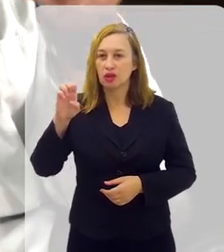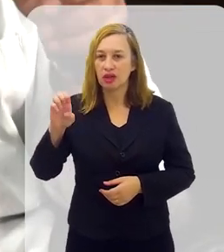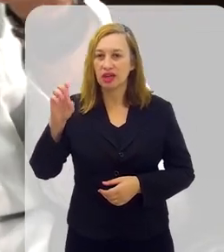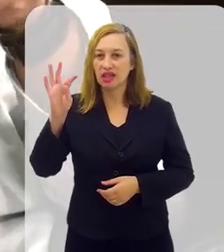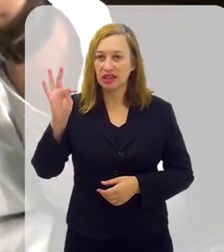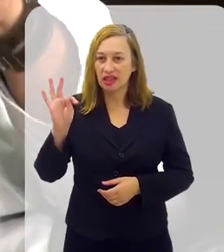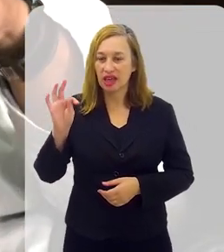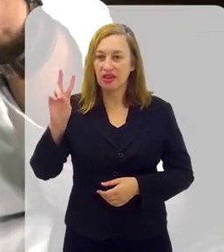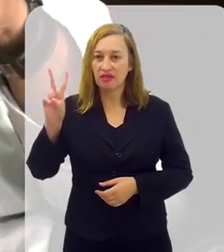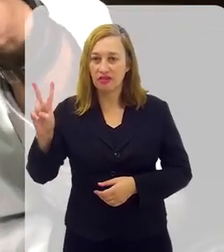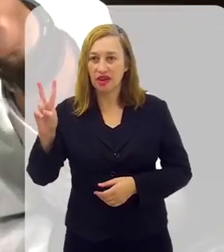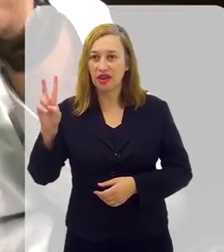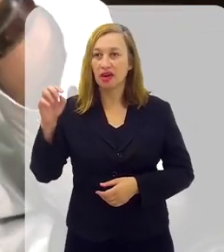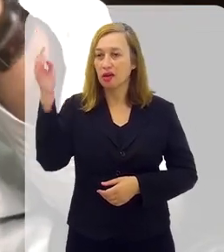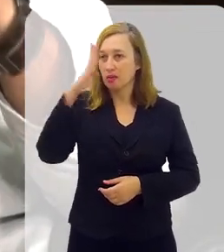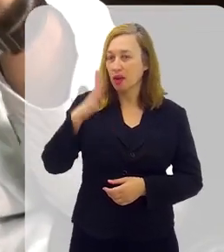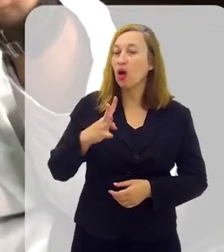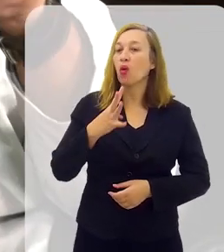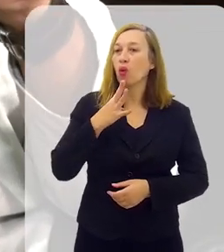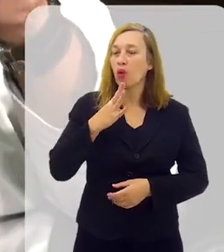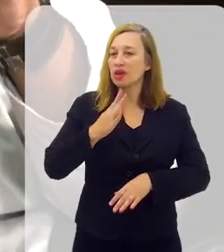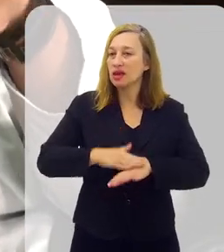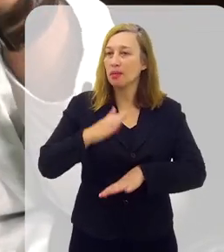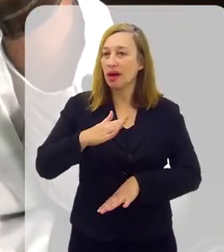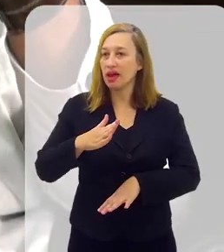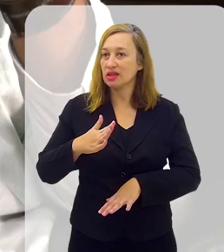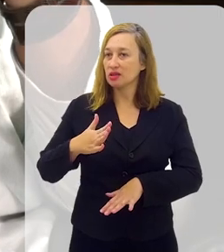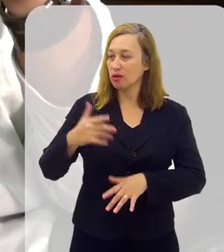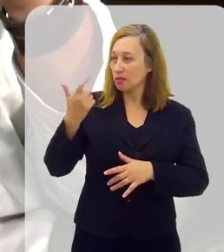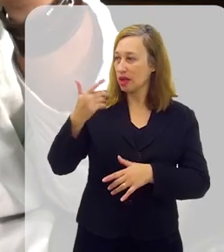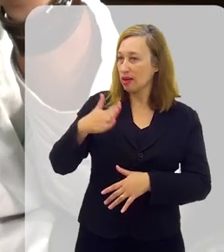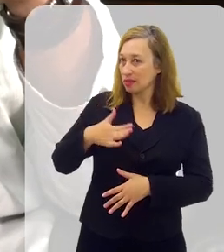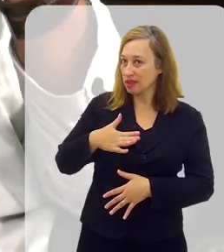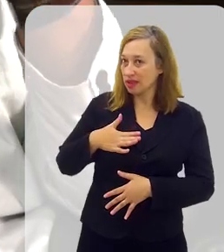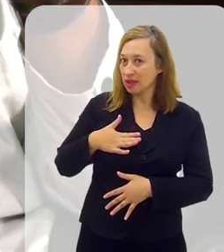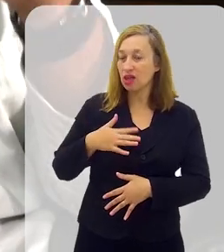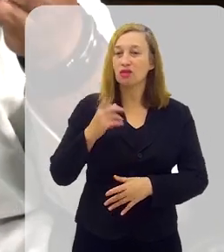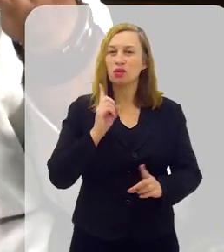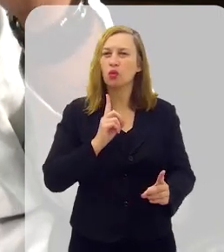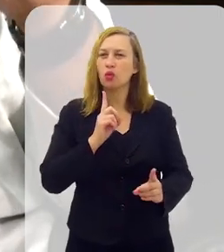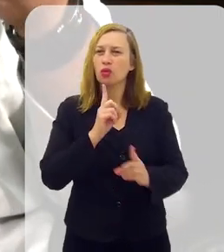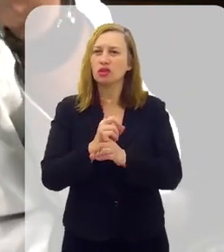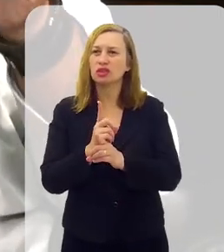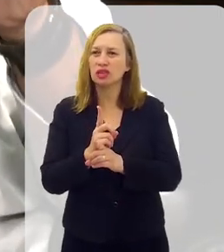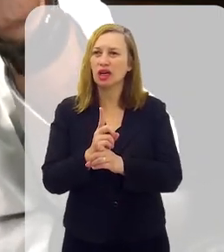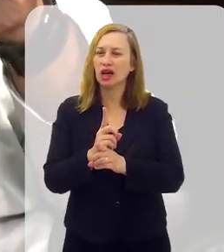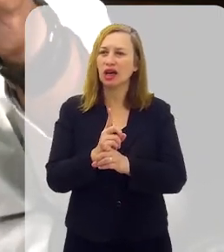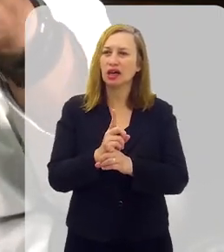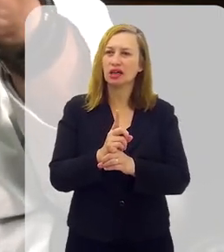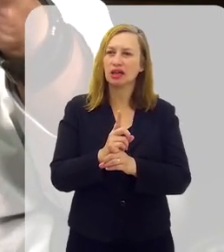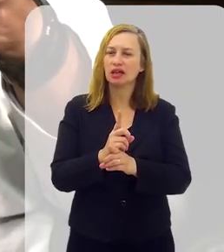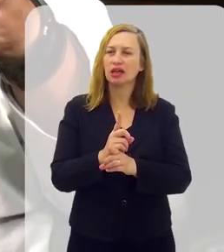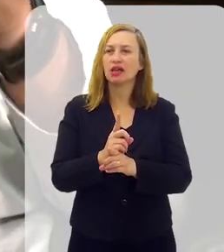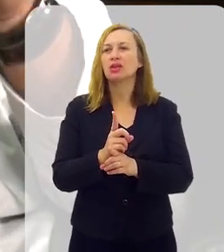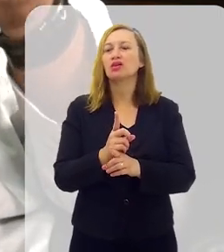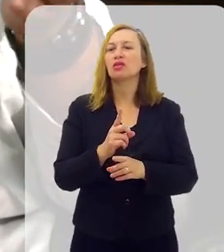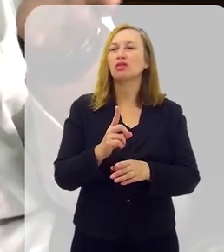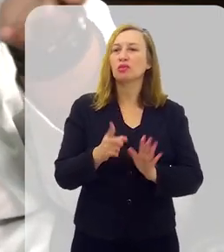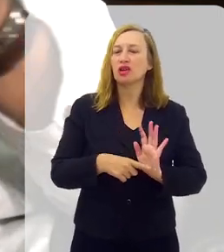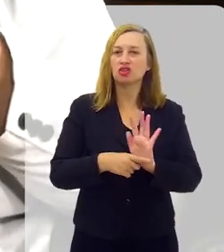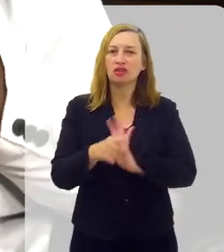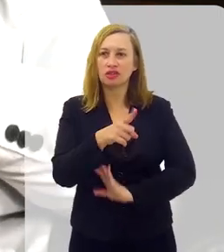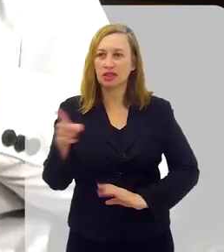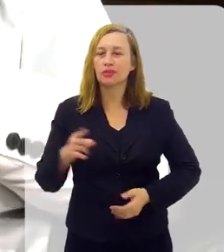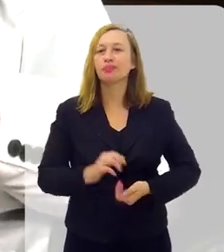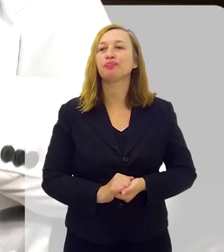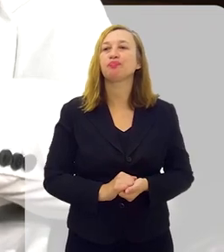em Zoe TV Brasil, vai lá no meu Instagram, conheça mais sobre Júlio Costa e aquilo que você gostaria de encontrar lá